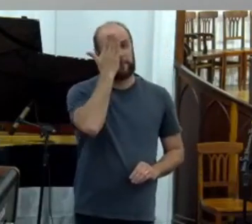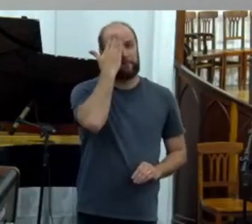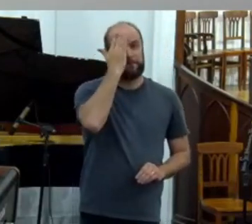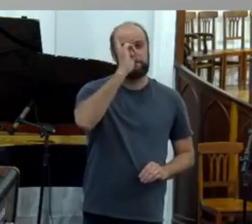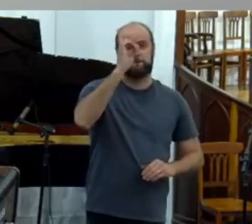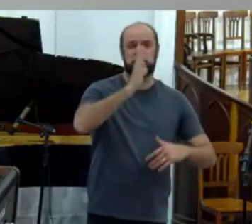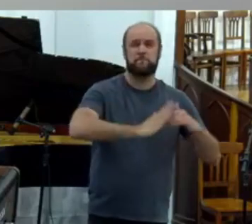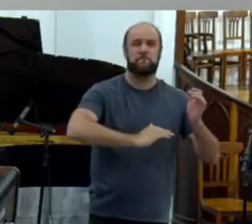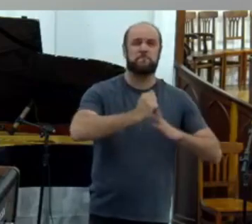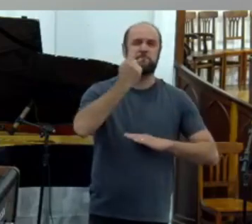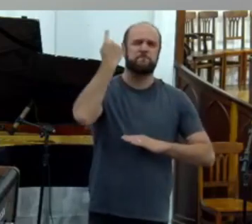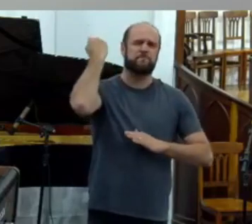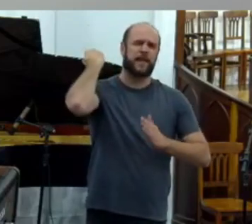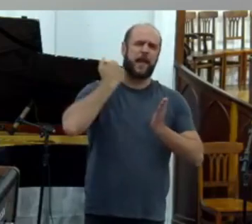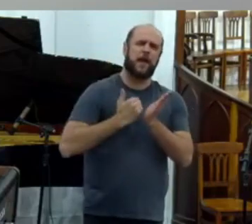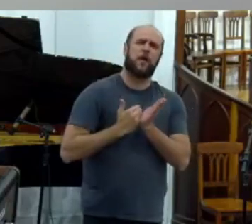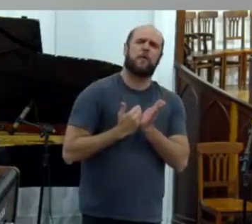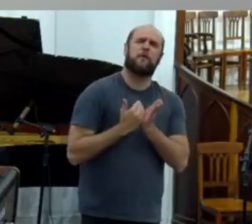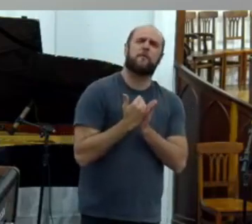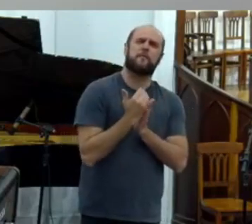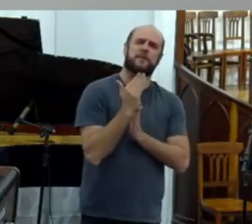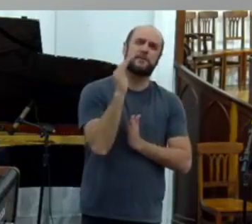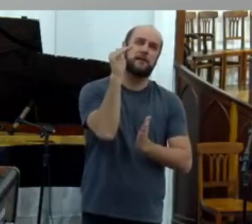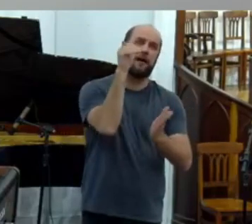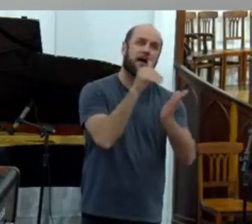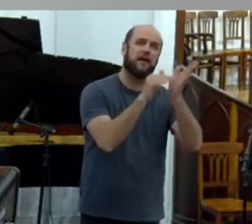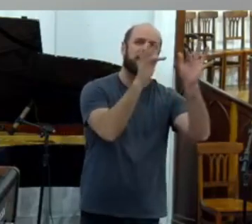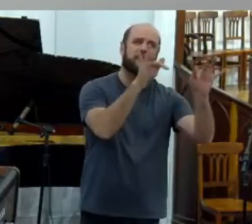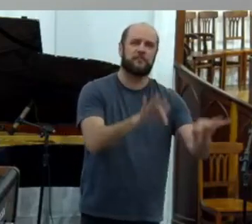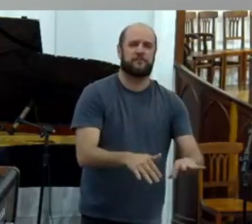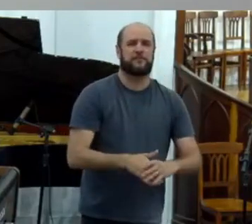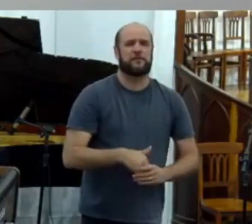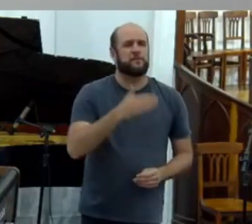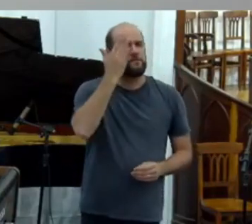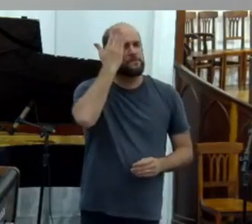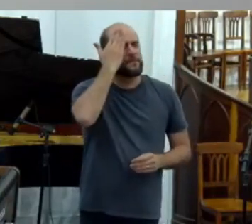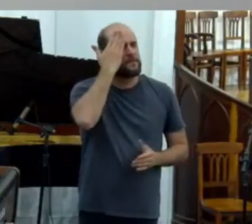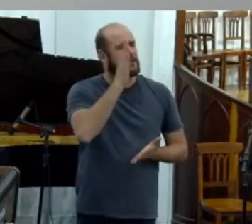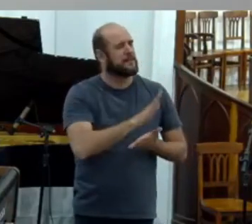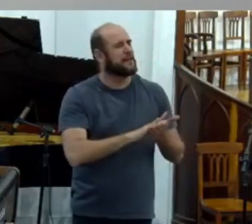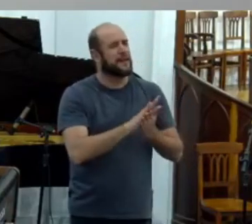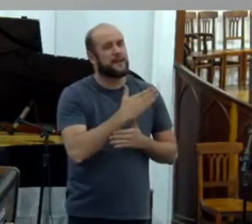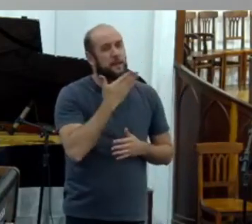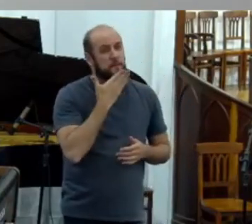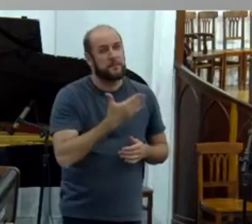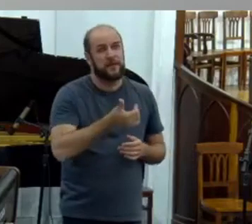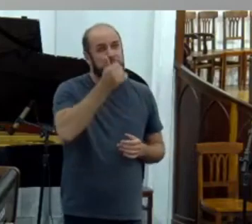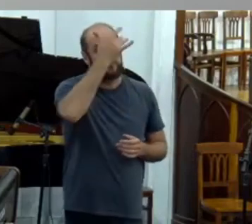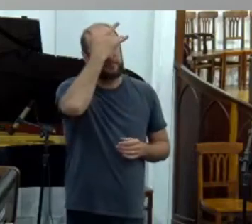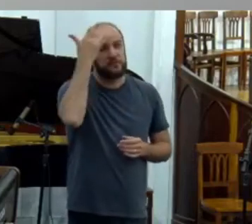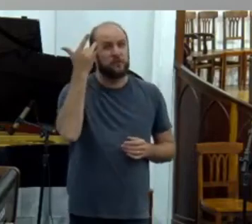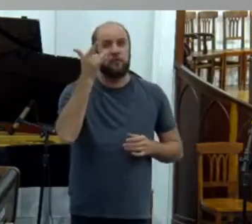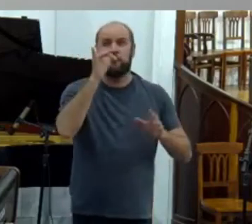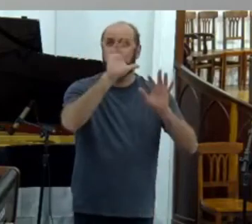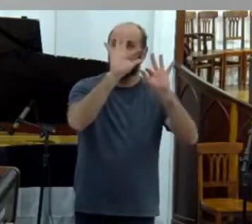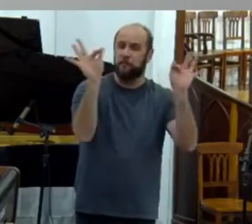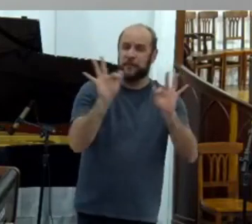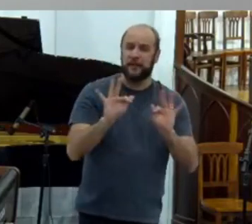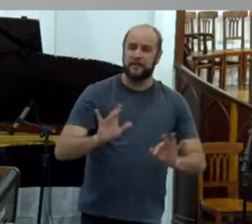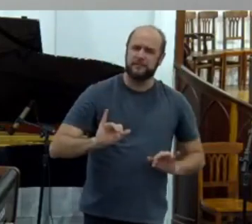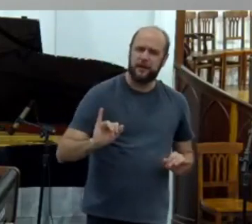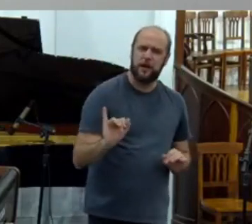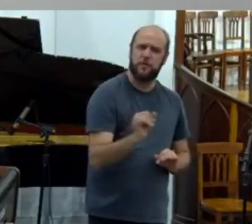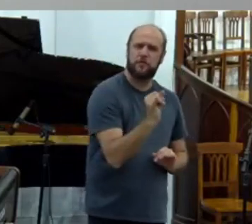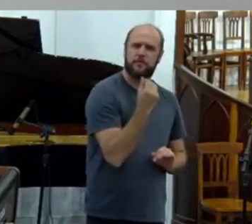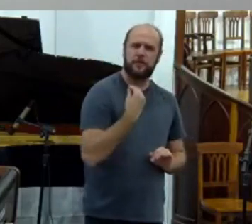fez desde o princípio até o fim. Sei que não há nada melhor para o ser humano do que alegrar-se e aproveitar a vida